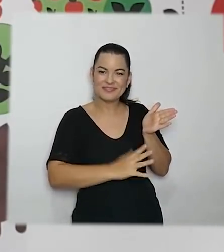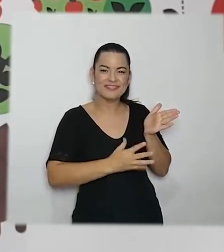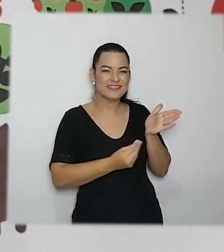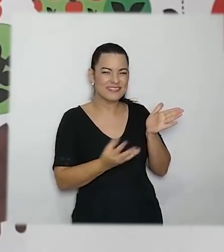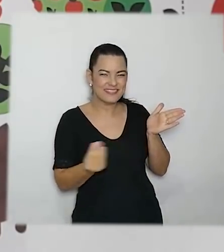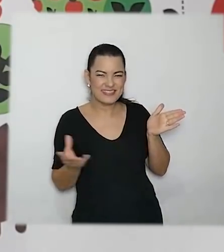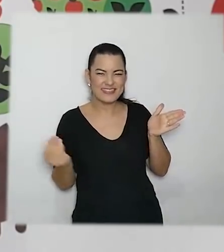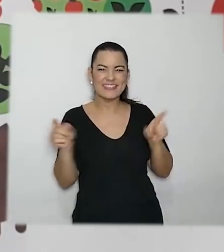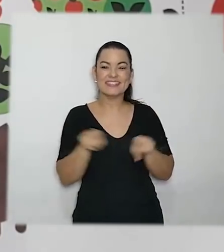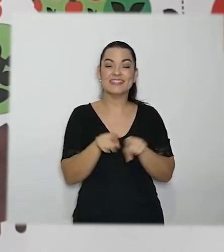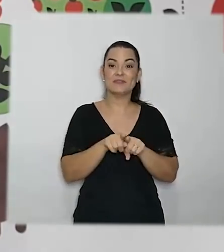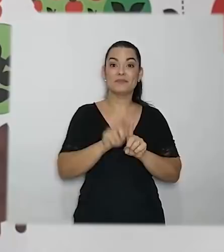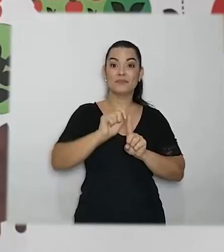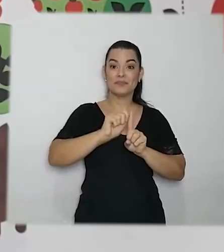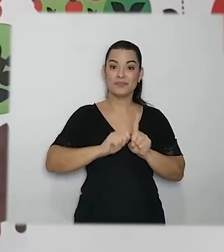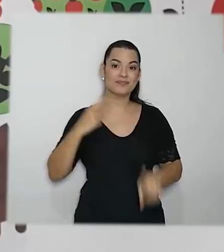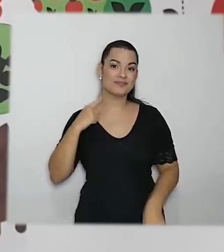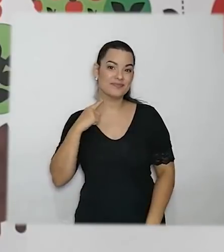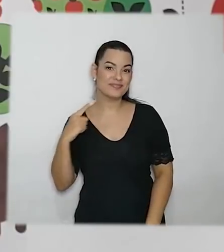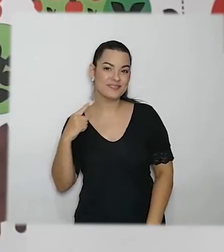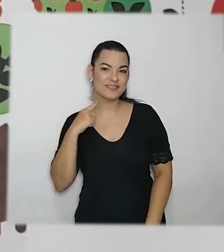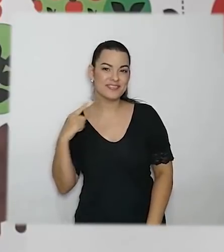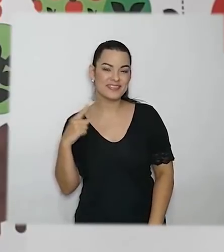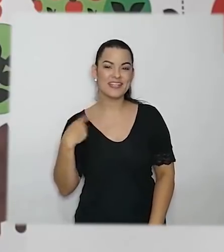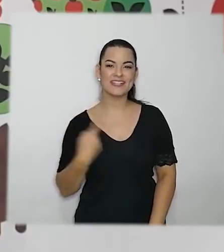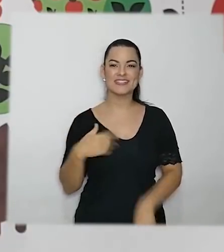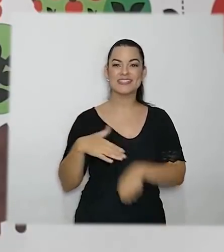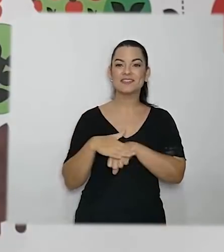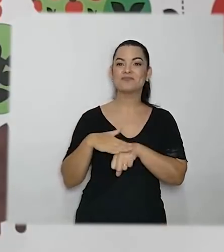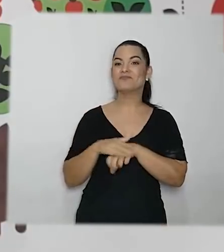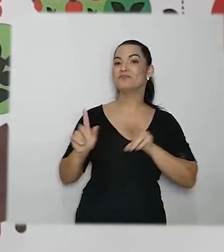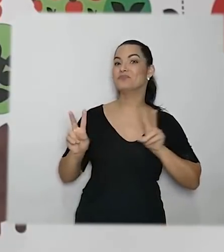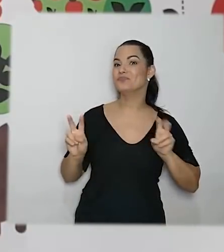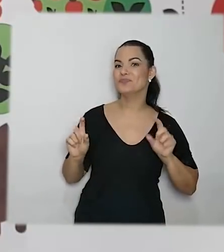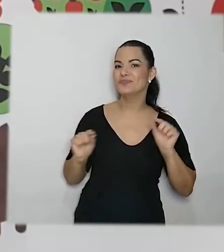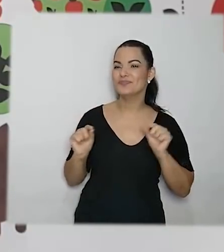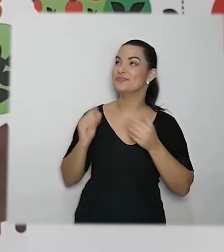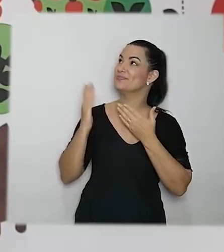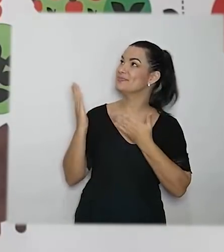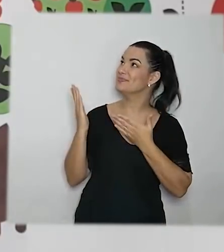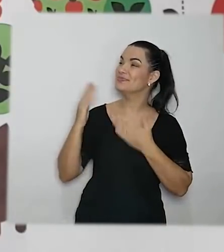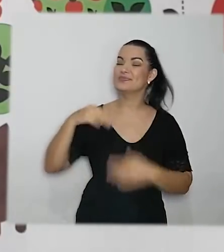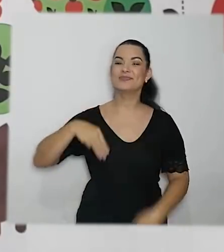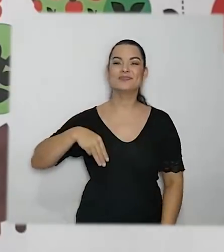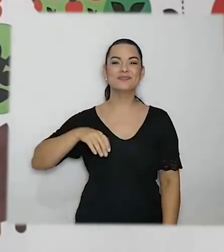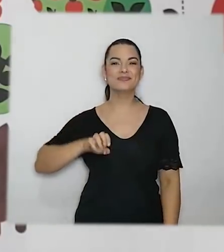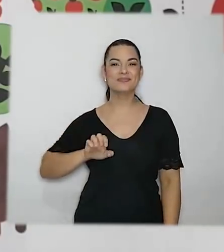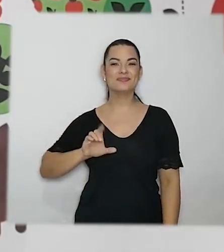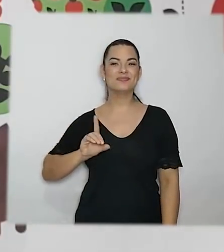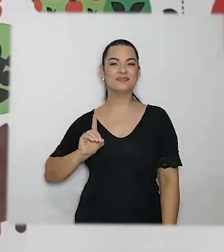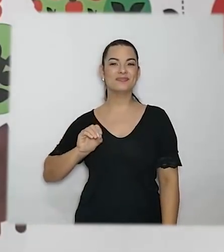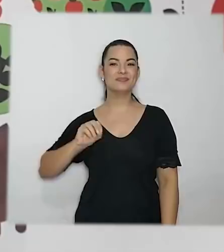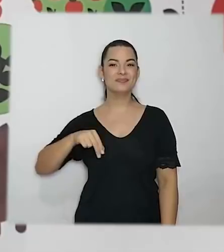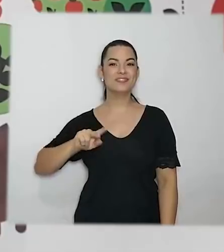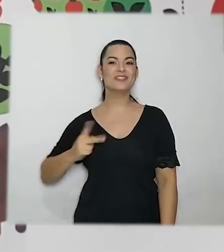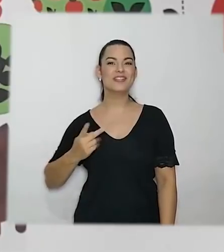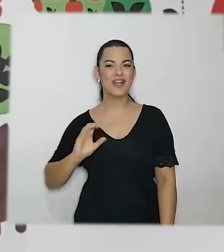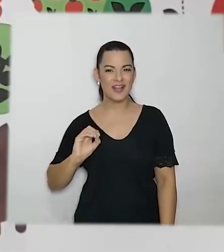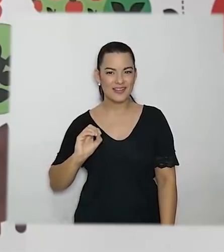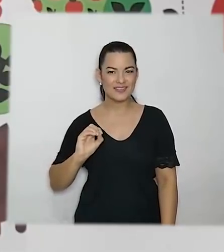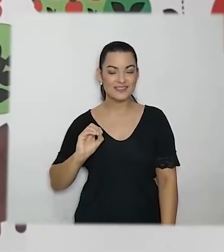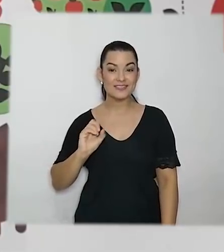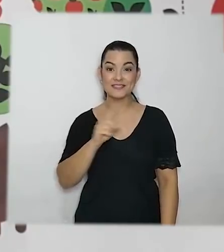apresentar. No mês de maio, vamos falar sobre o medonho. Vocês